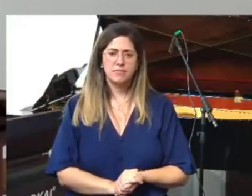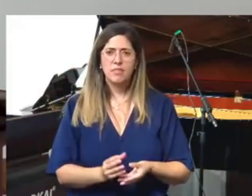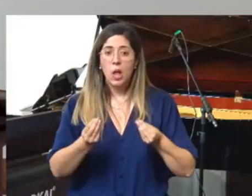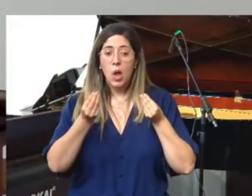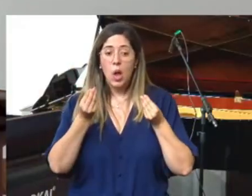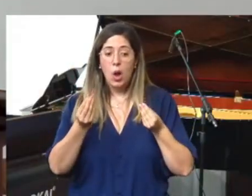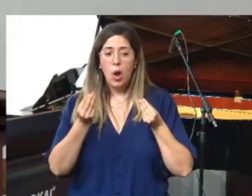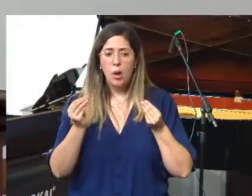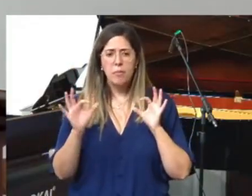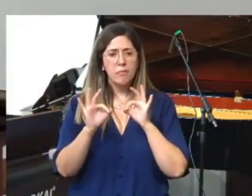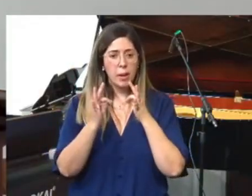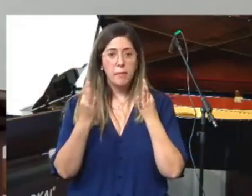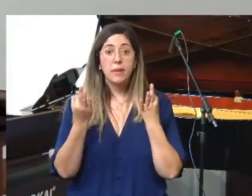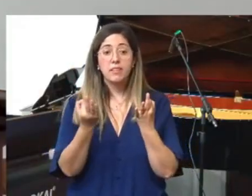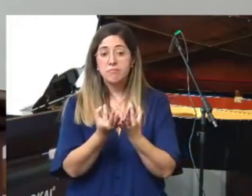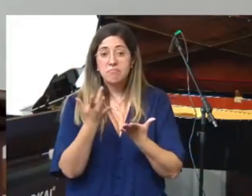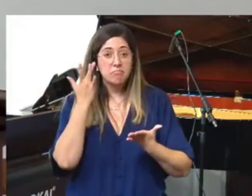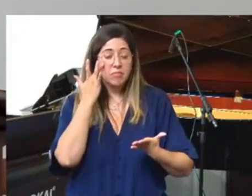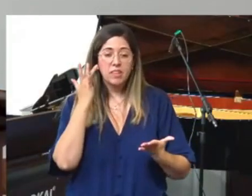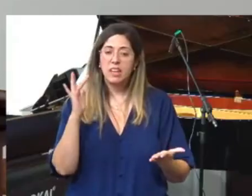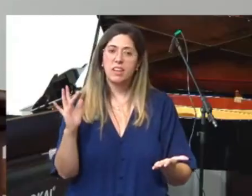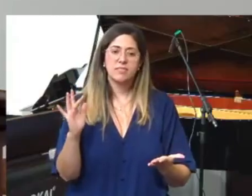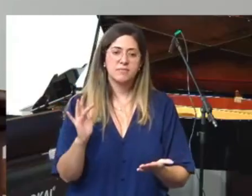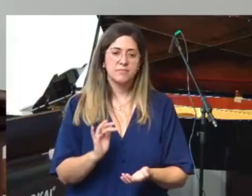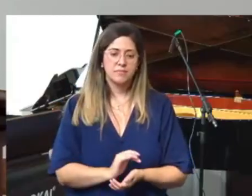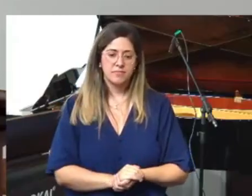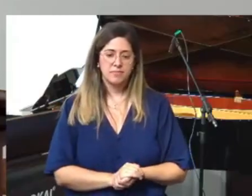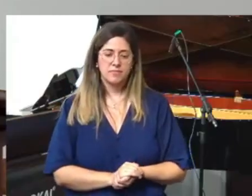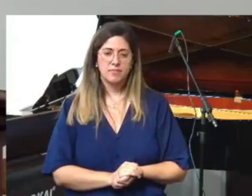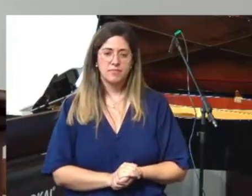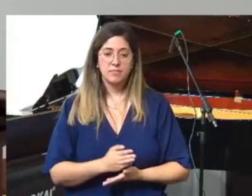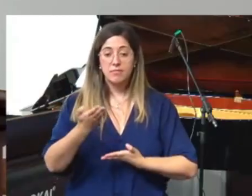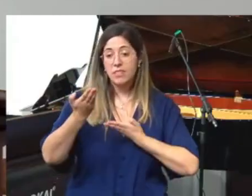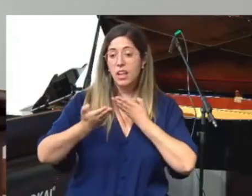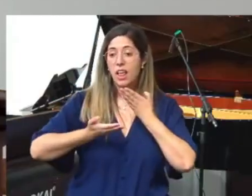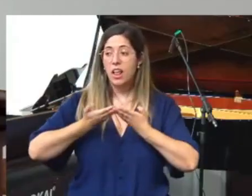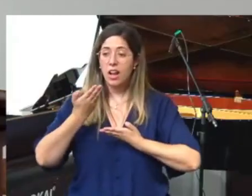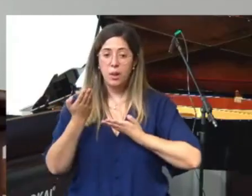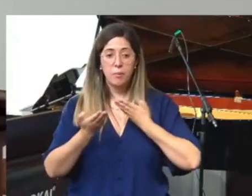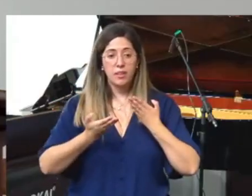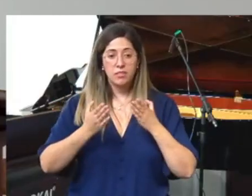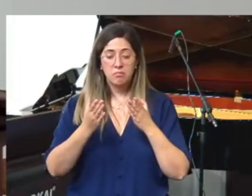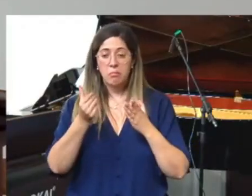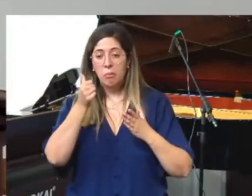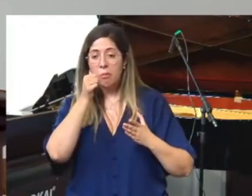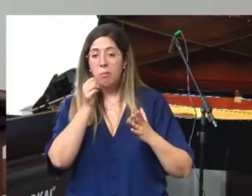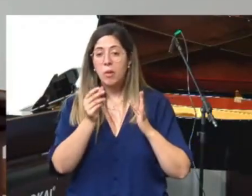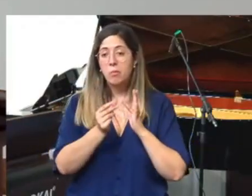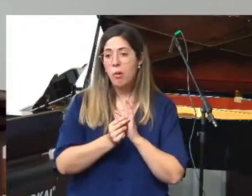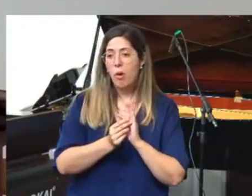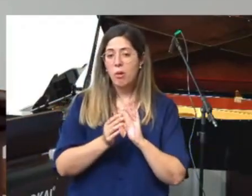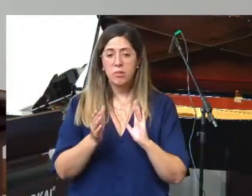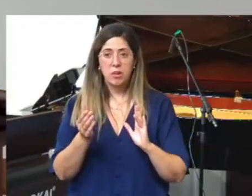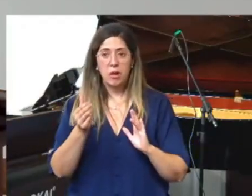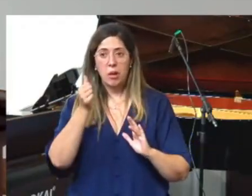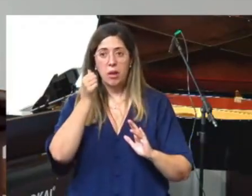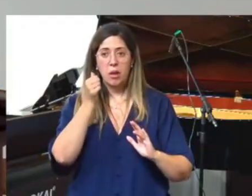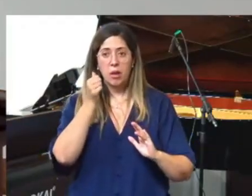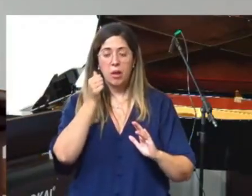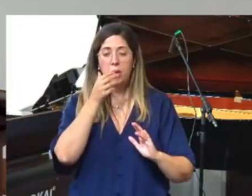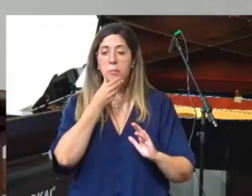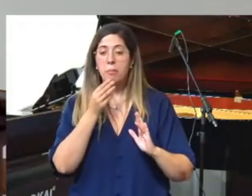Como você se comporta dentro da sua casa, no seu relacionamento com a sua esposa, com o seu